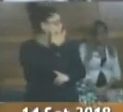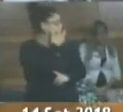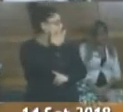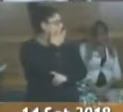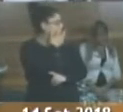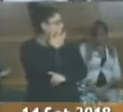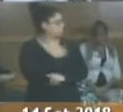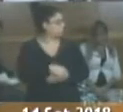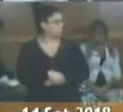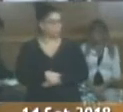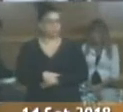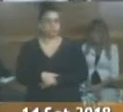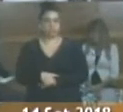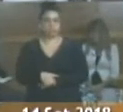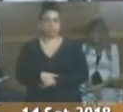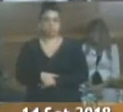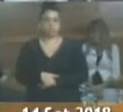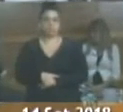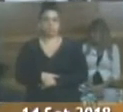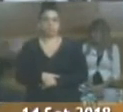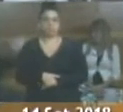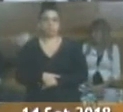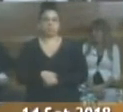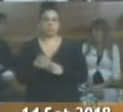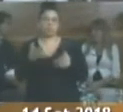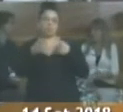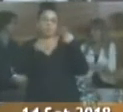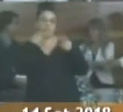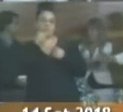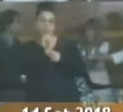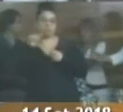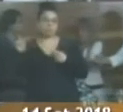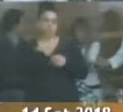estão todos aqui para falar um pouco de tudo. E é isso, gente.